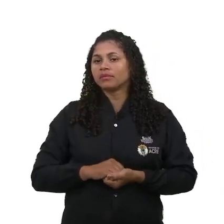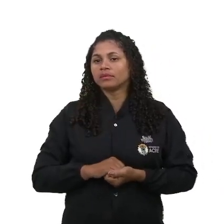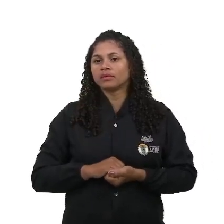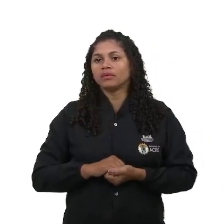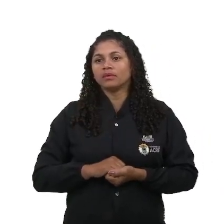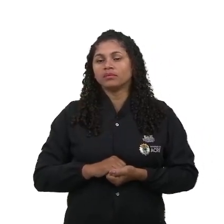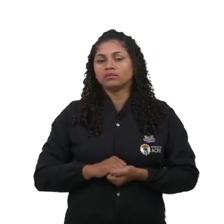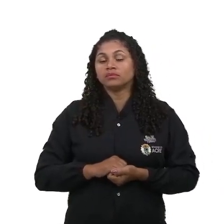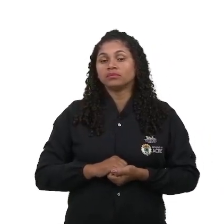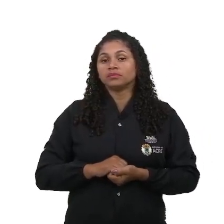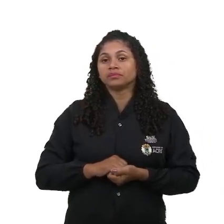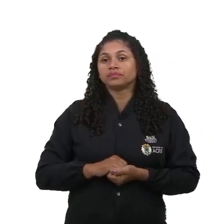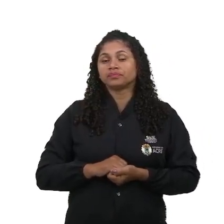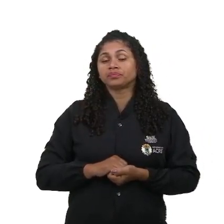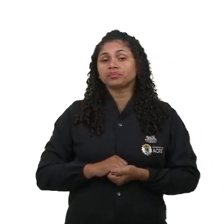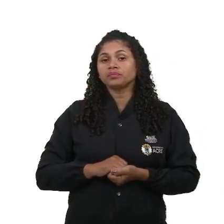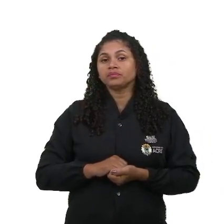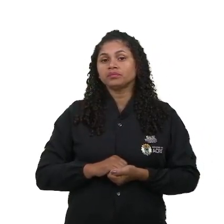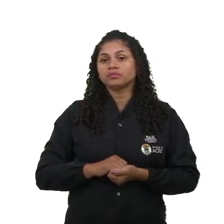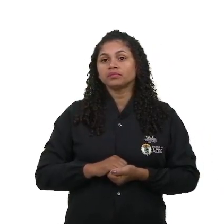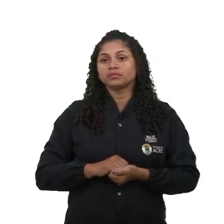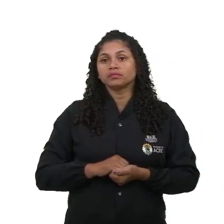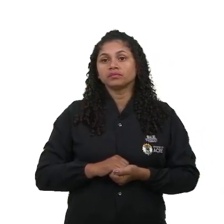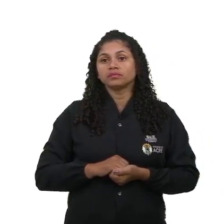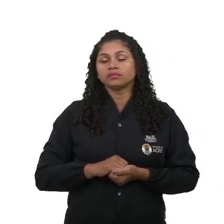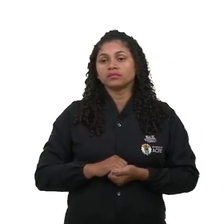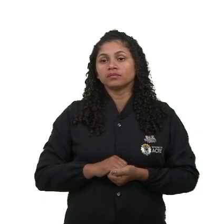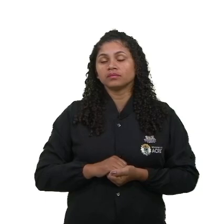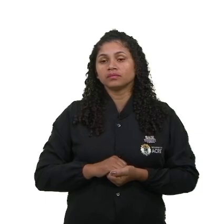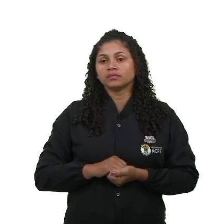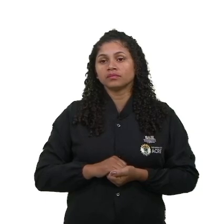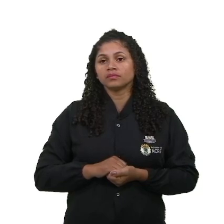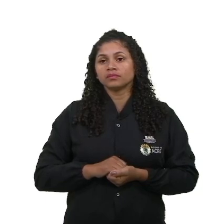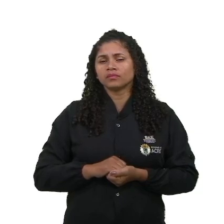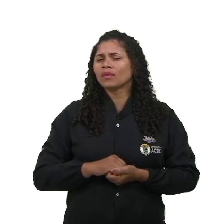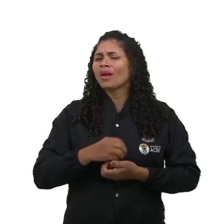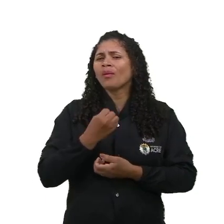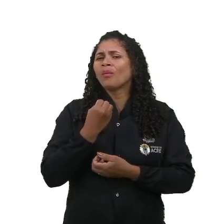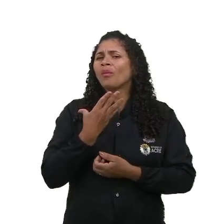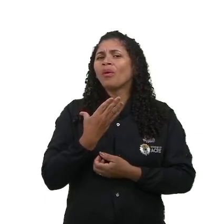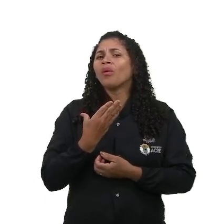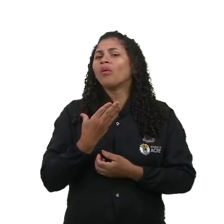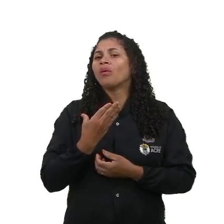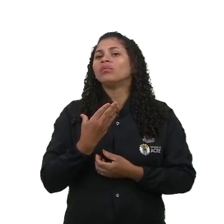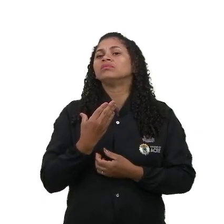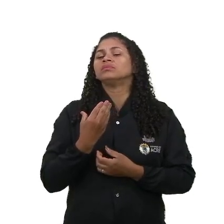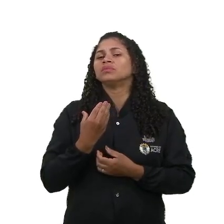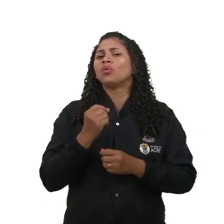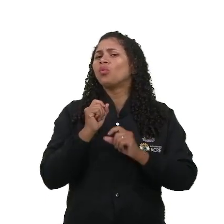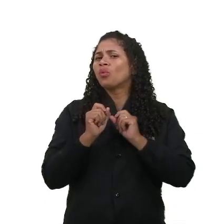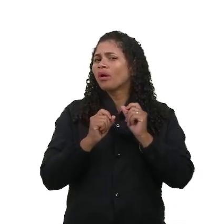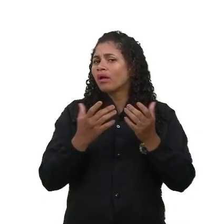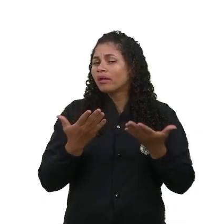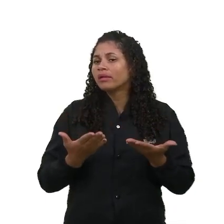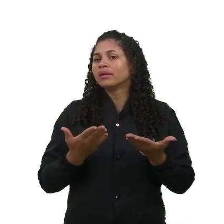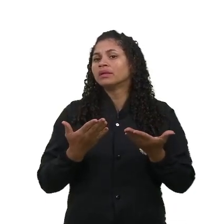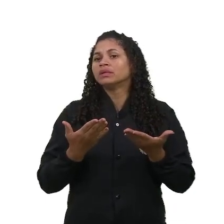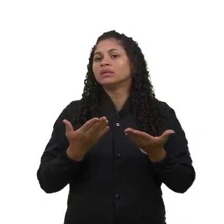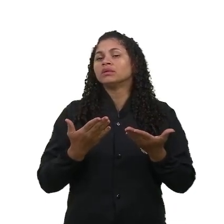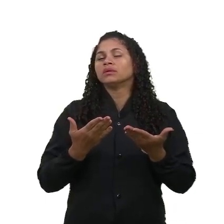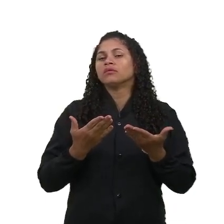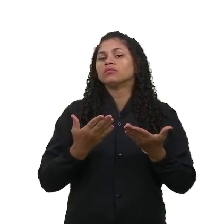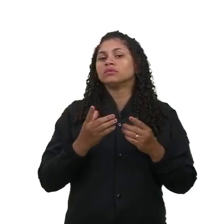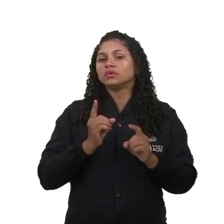Qual é a vantagem disso? A vantagem é que, quando nós identificamos um vetor com a sua origem na origem do plano